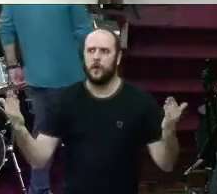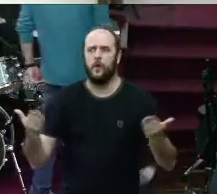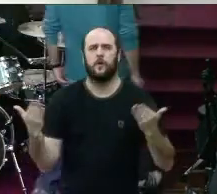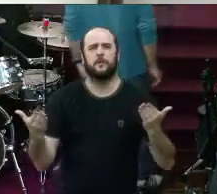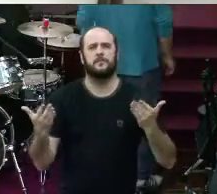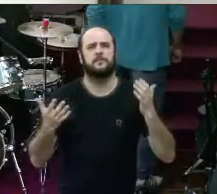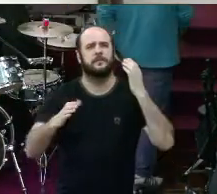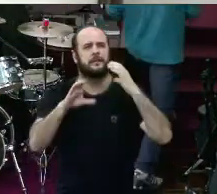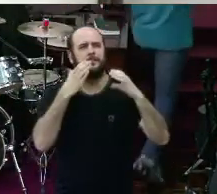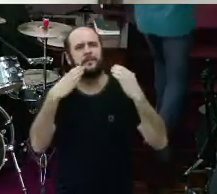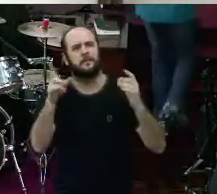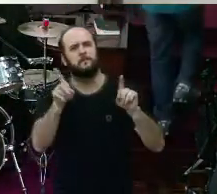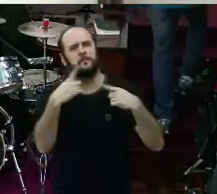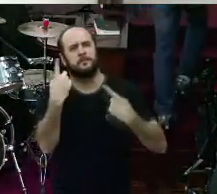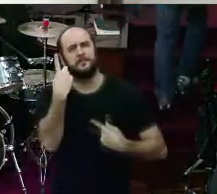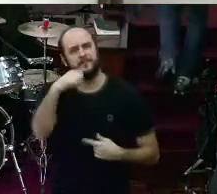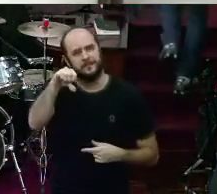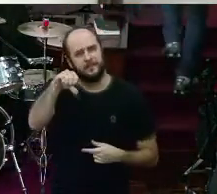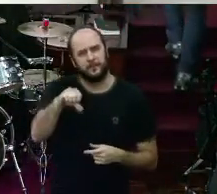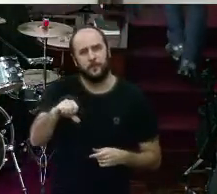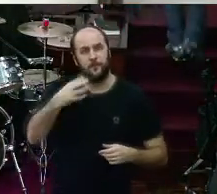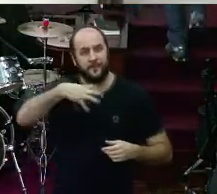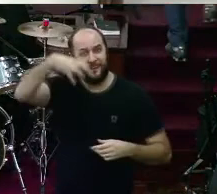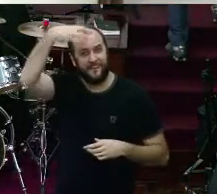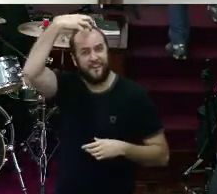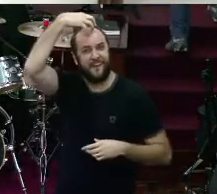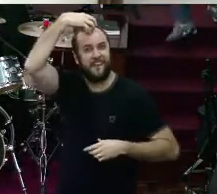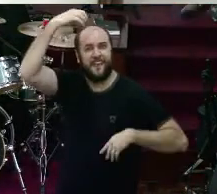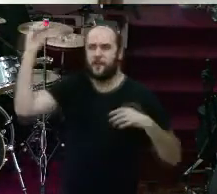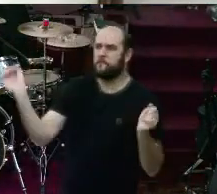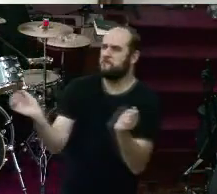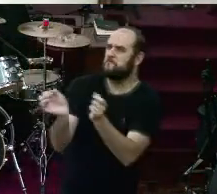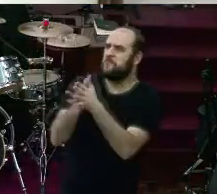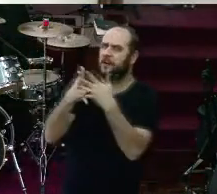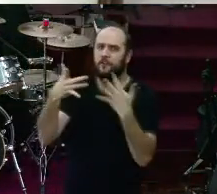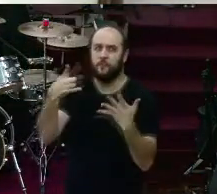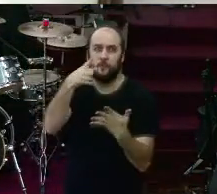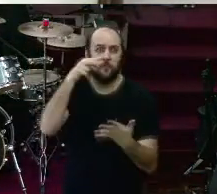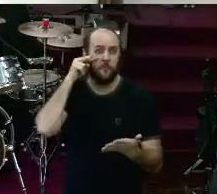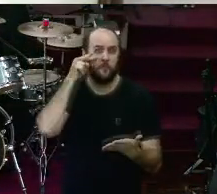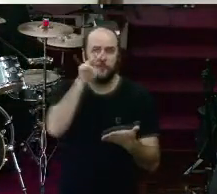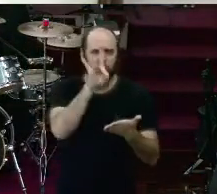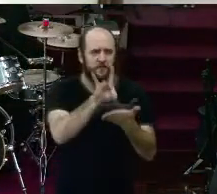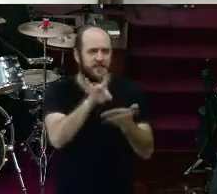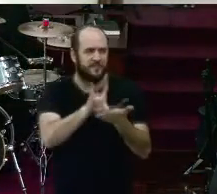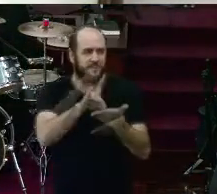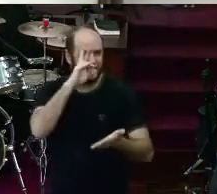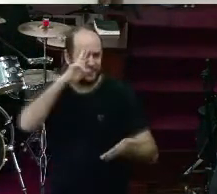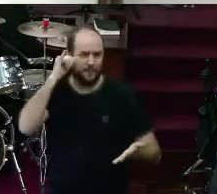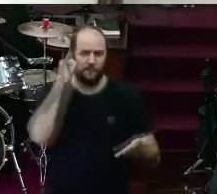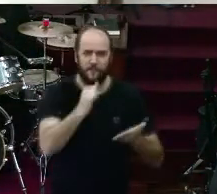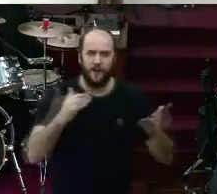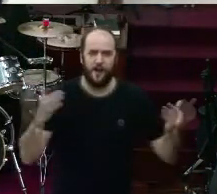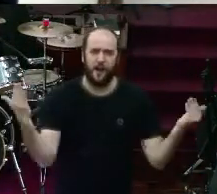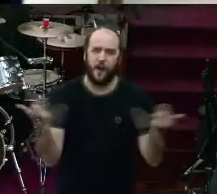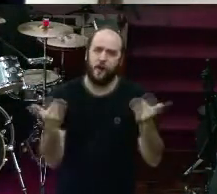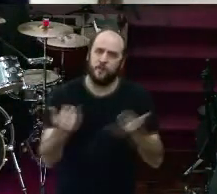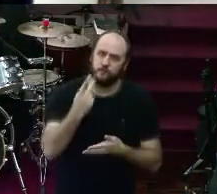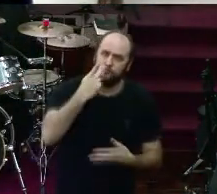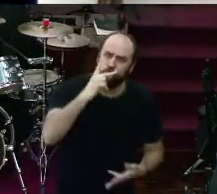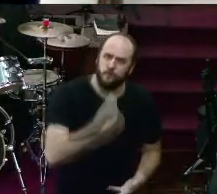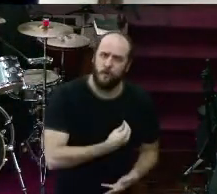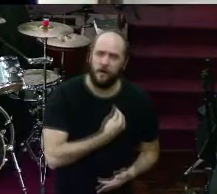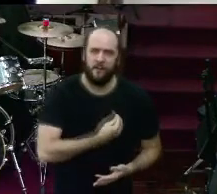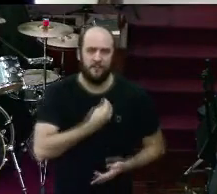cantaremos o hino 19, Rei Sublime, para que você, atentando para essa verdade do Senhor, que acabou de ser